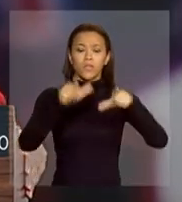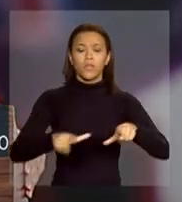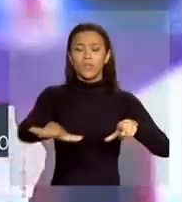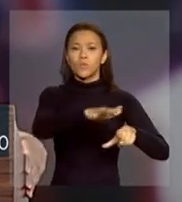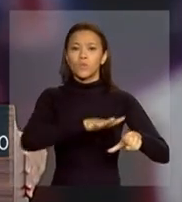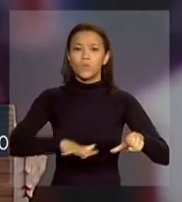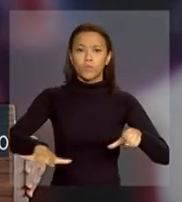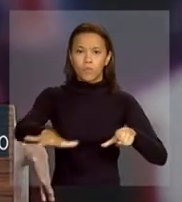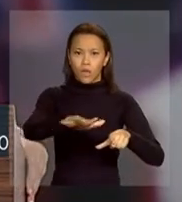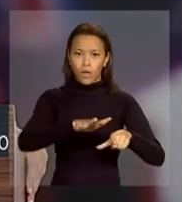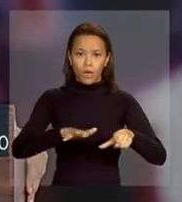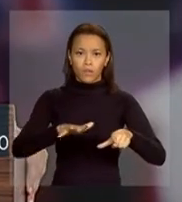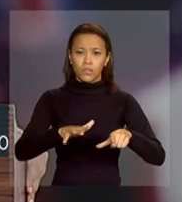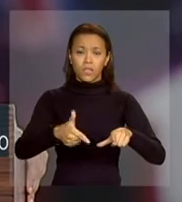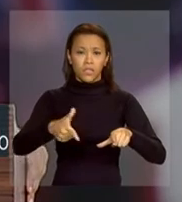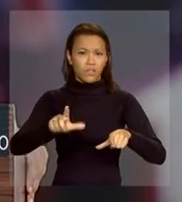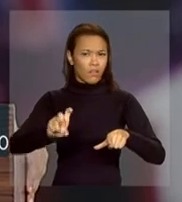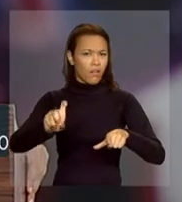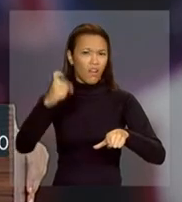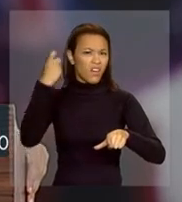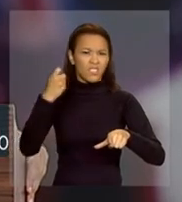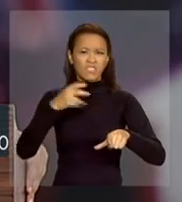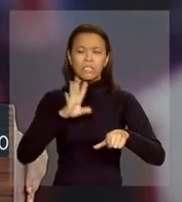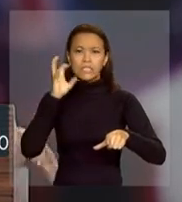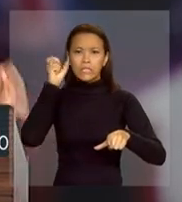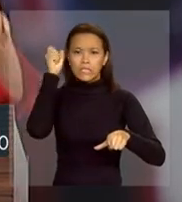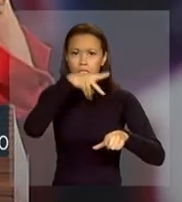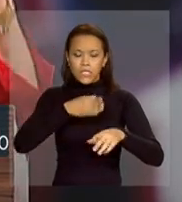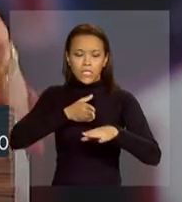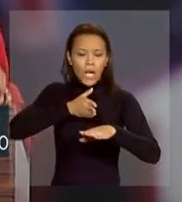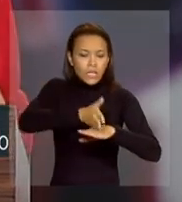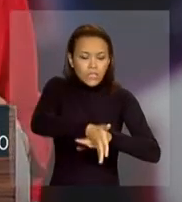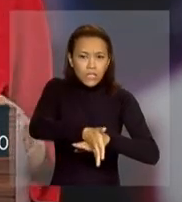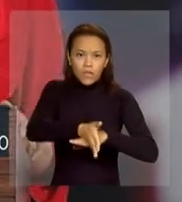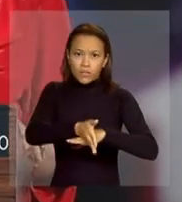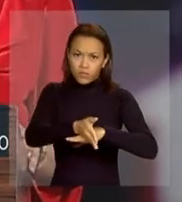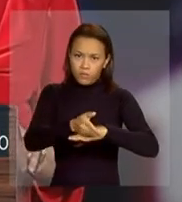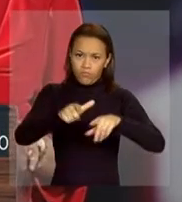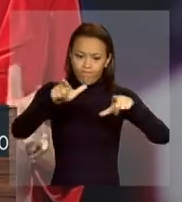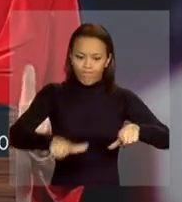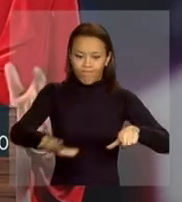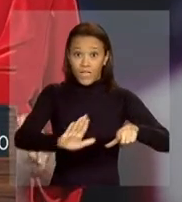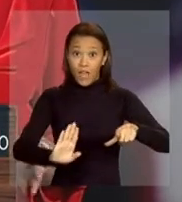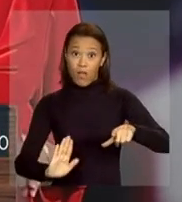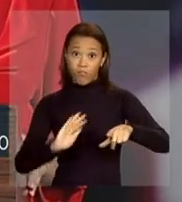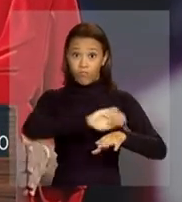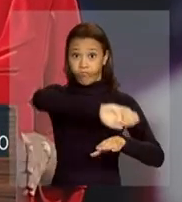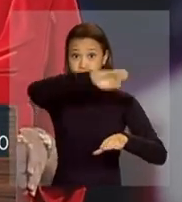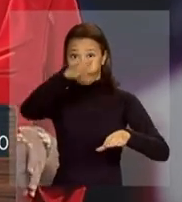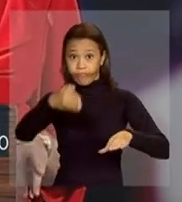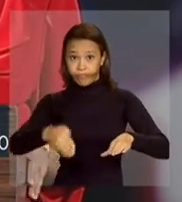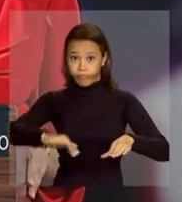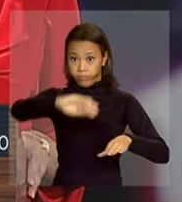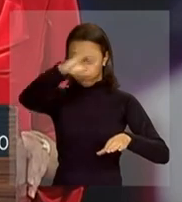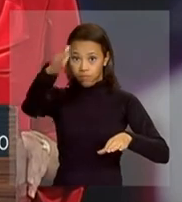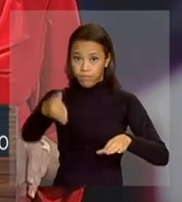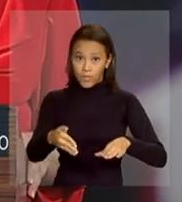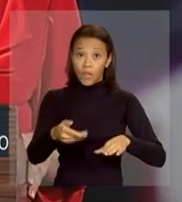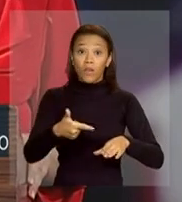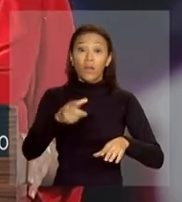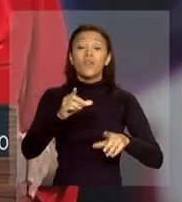local que não era de fácil acesso que era o planalto e onde